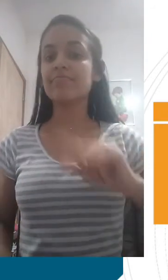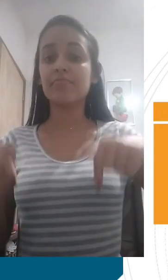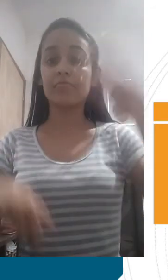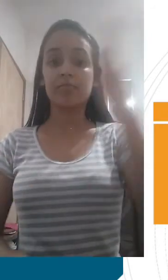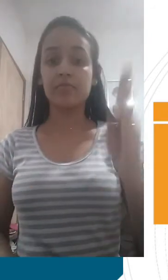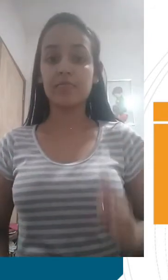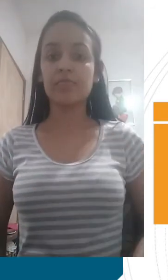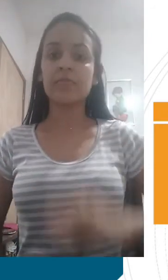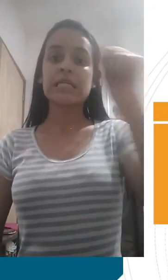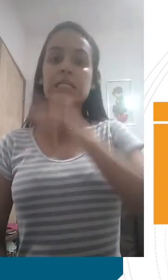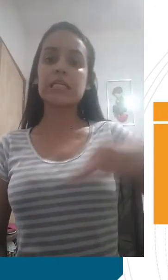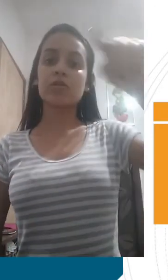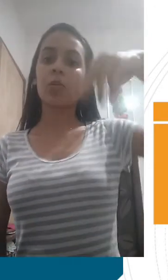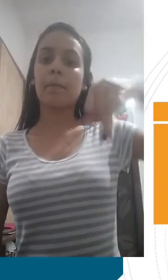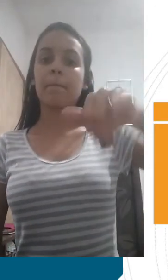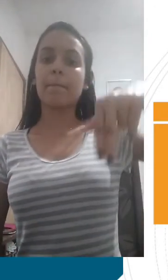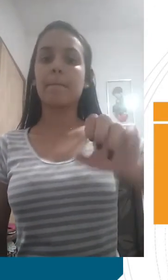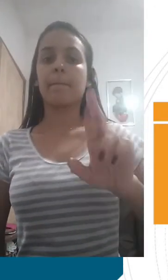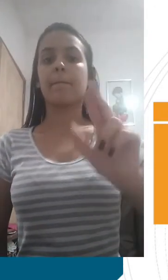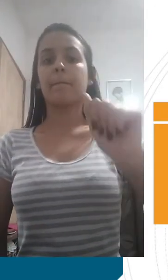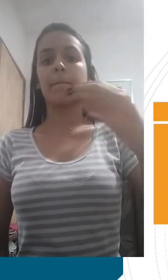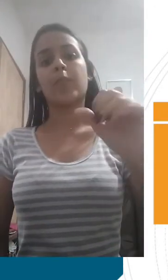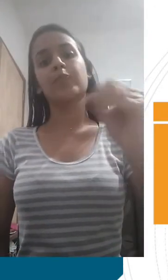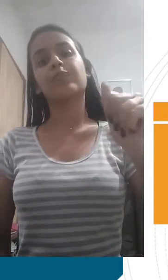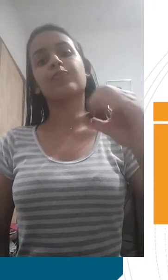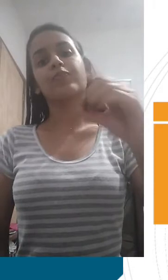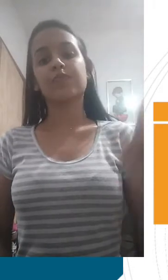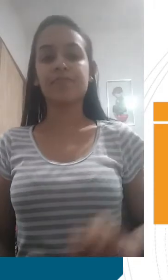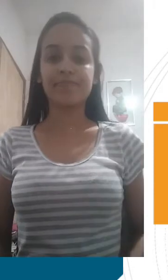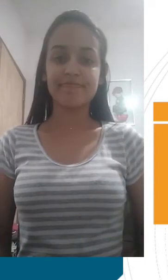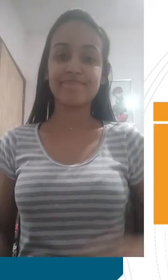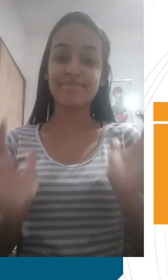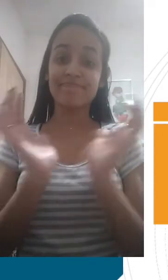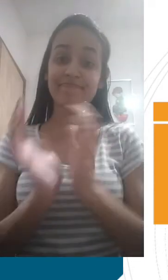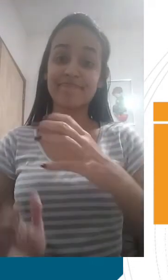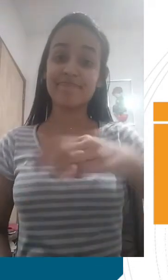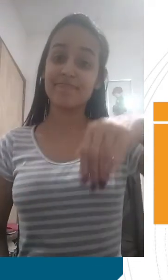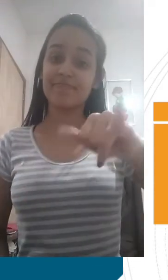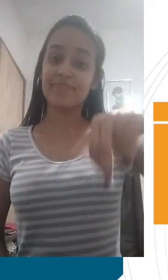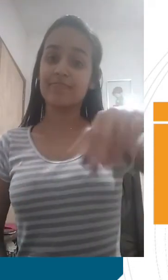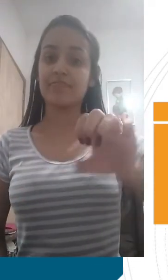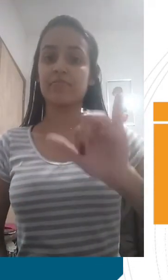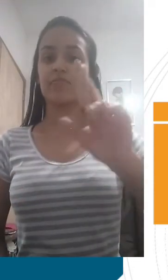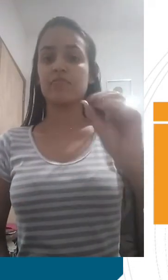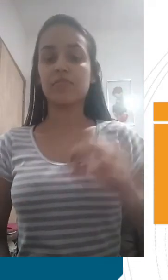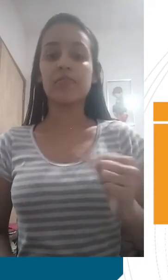Brasileiro, Ciclo da Mineração, Inconfidência Mineira, Grupo Mineiro,